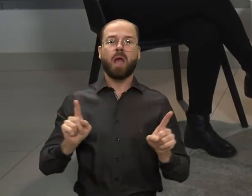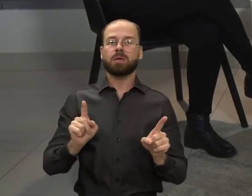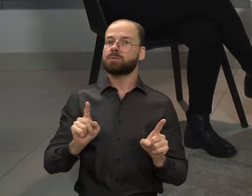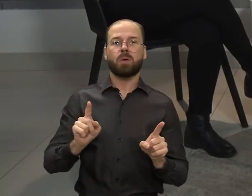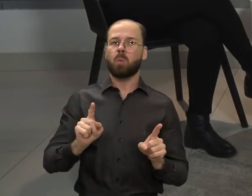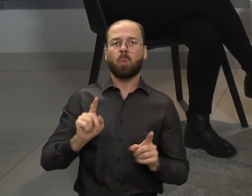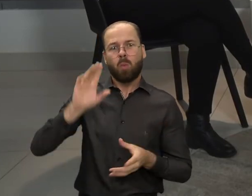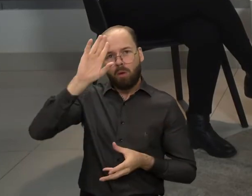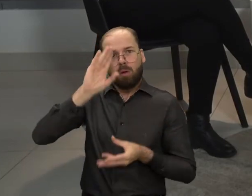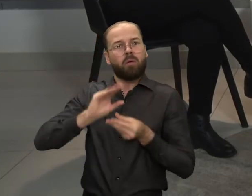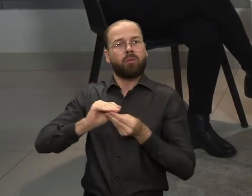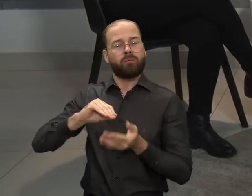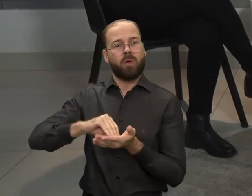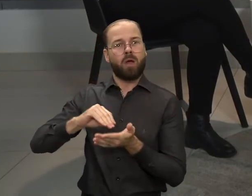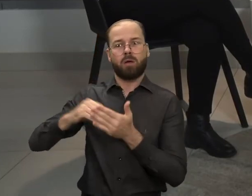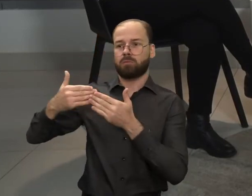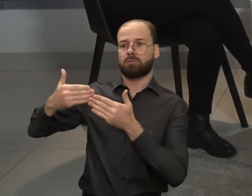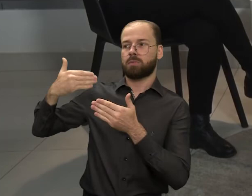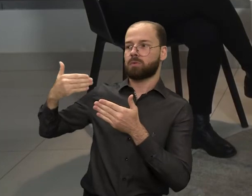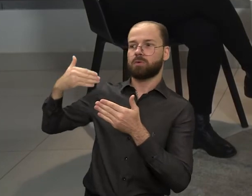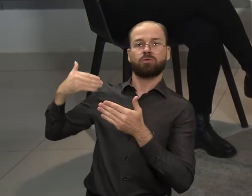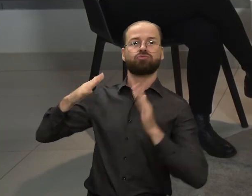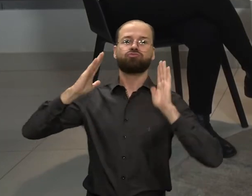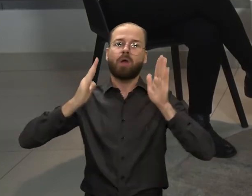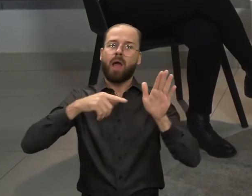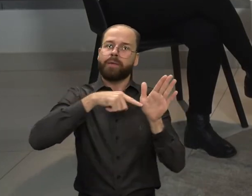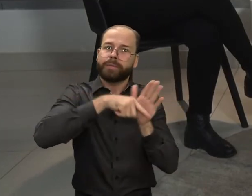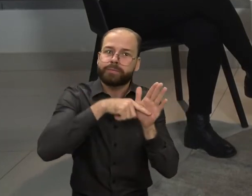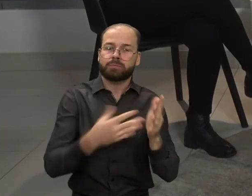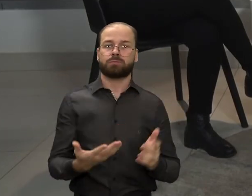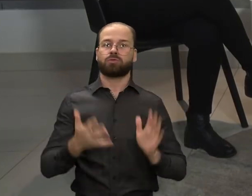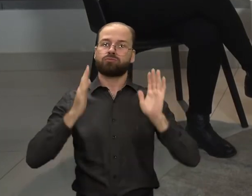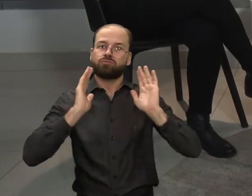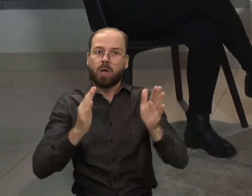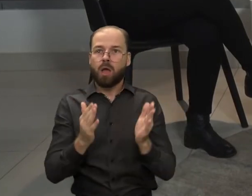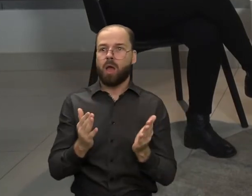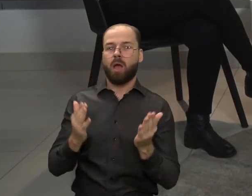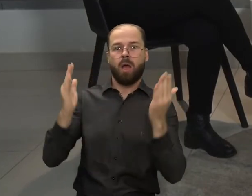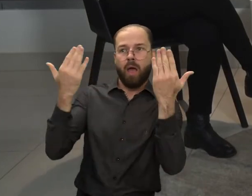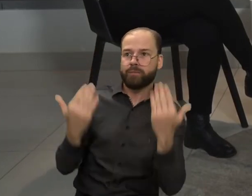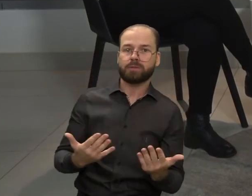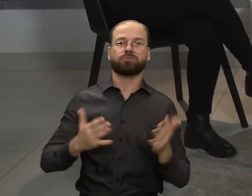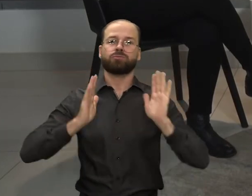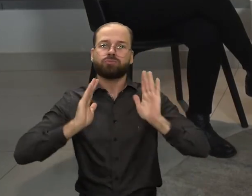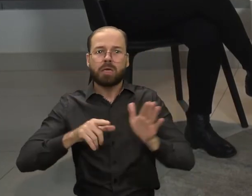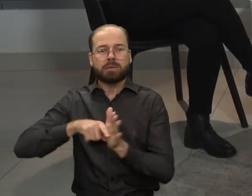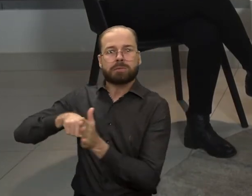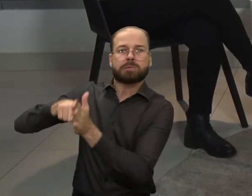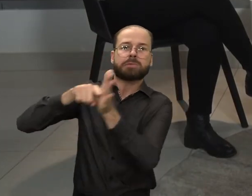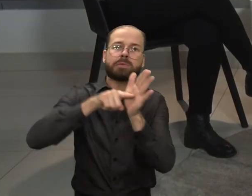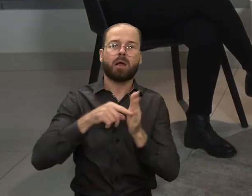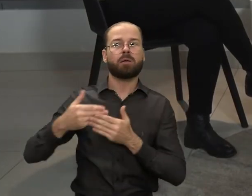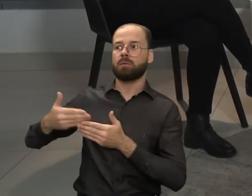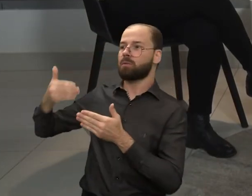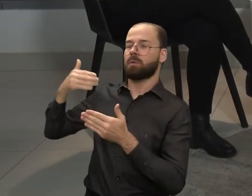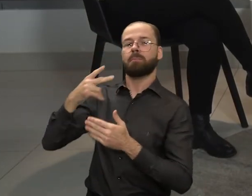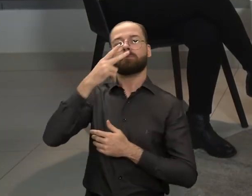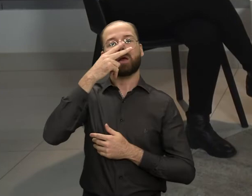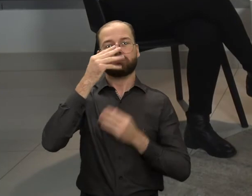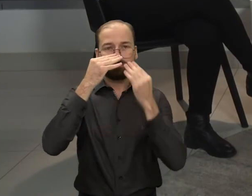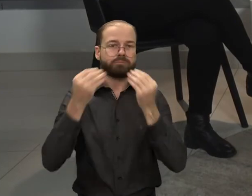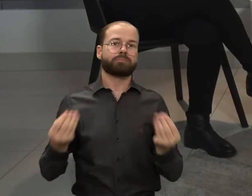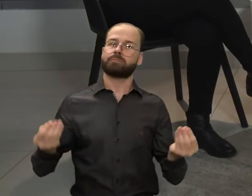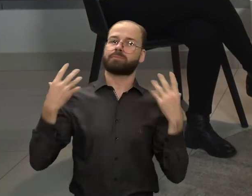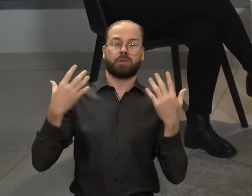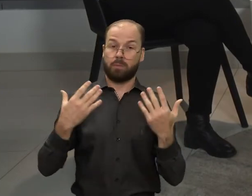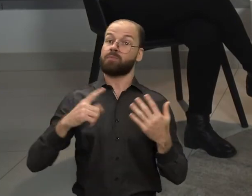sem considerar o que já foi pensado, o que já foi estudado, o que já está lá para ser realizado. Então, eu acho que é importante considerar tudo isso e